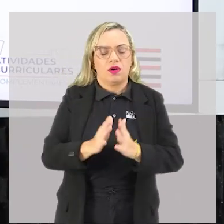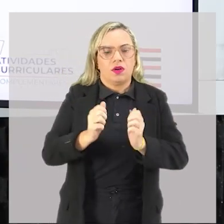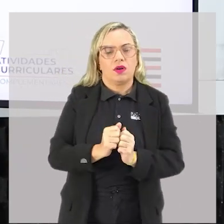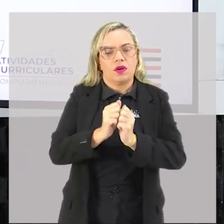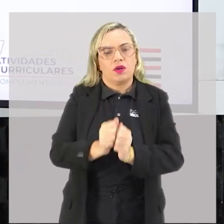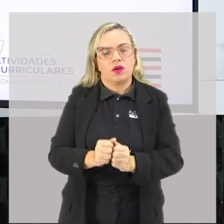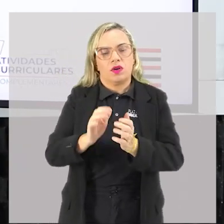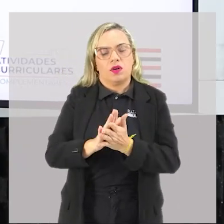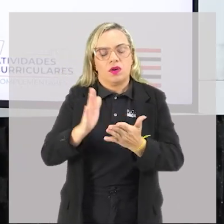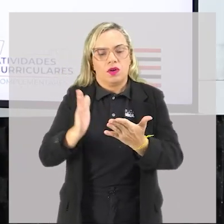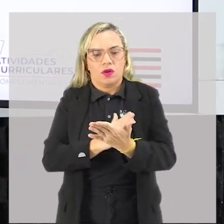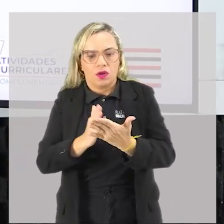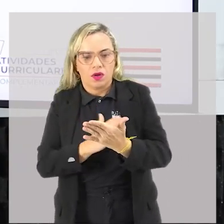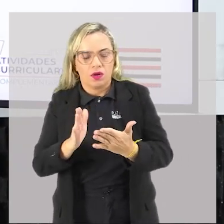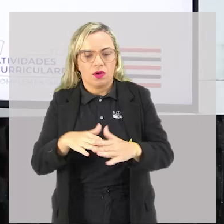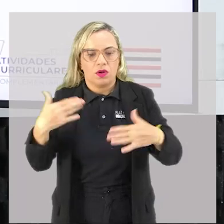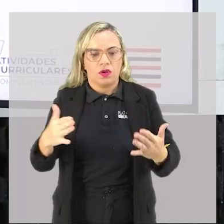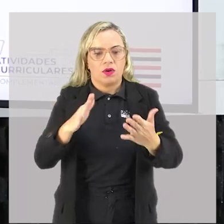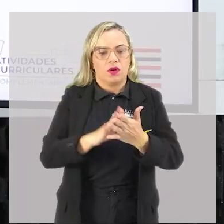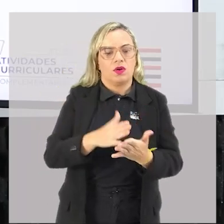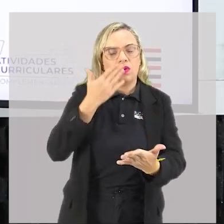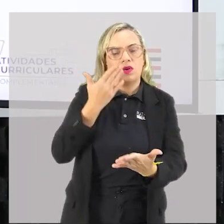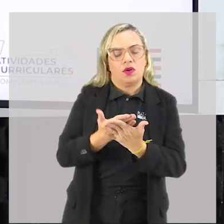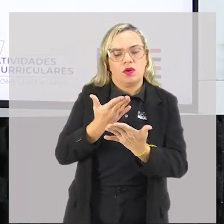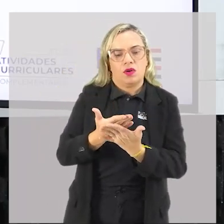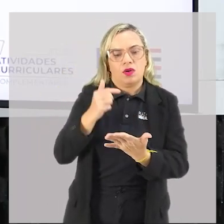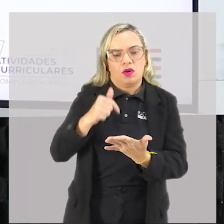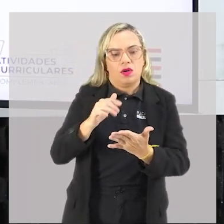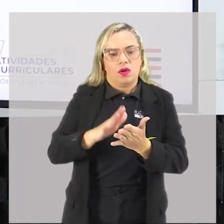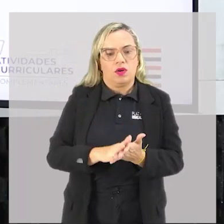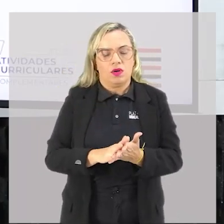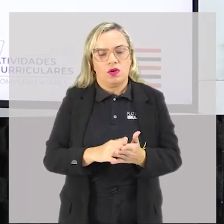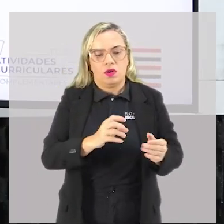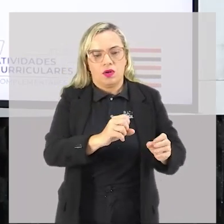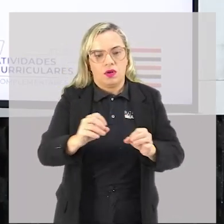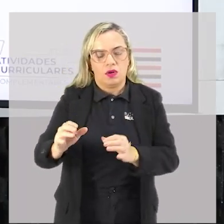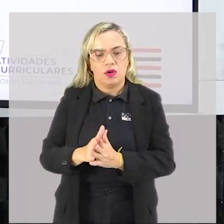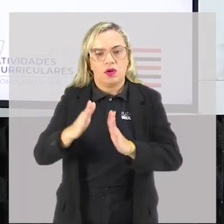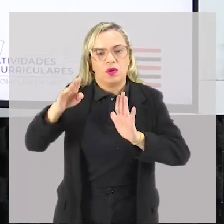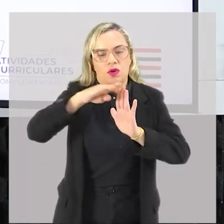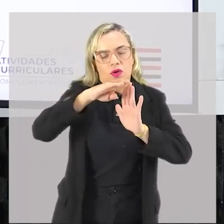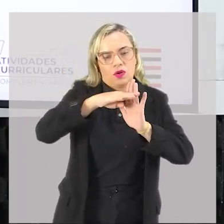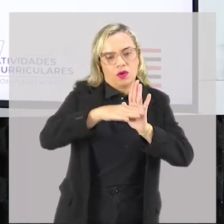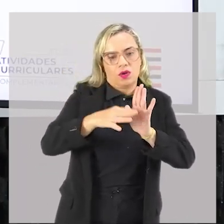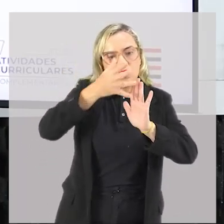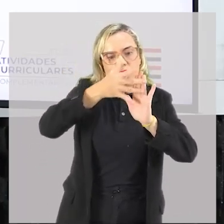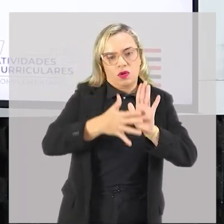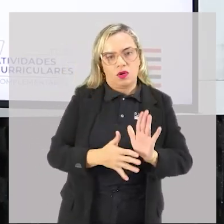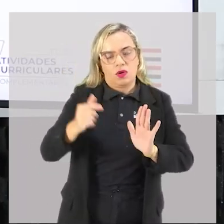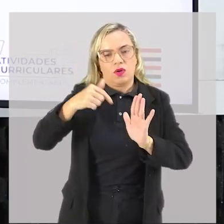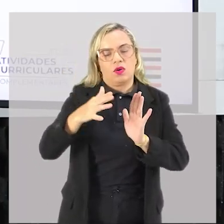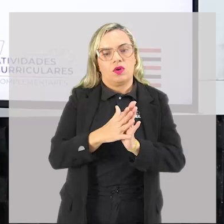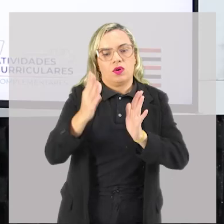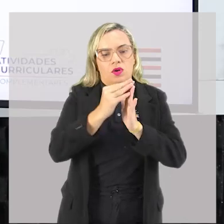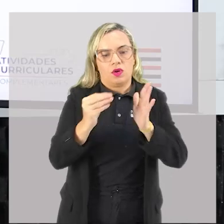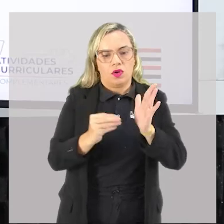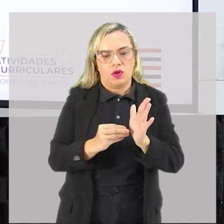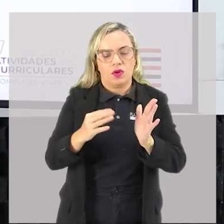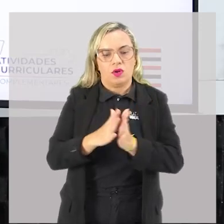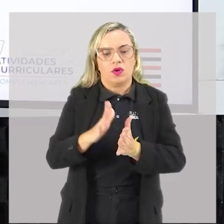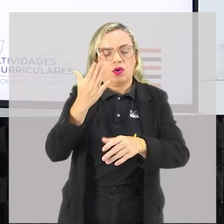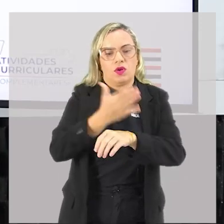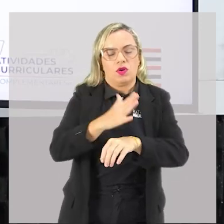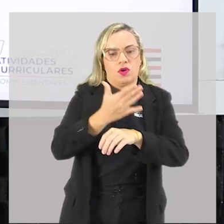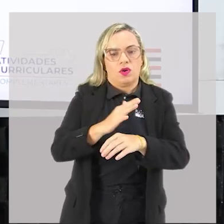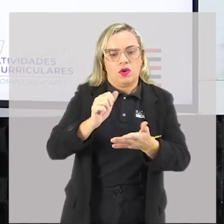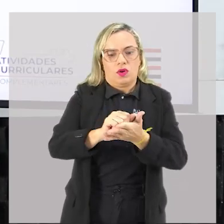têm também o plano de estudo, que vai oferecer um roteiro, conteúdos, exercícios, mais